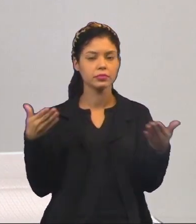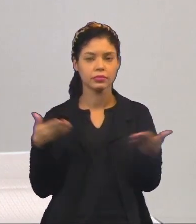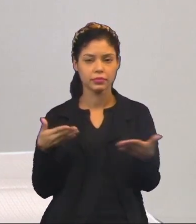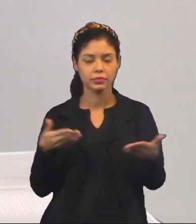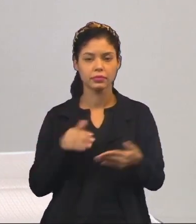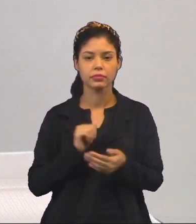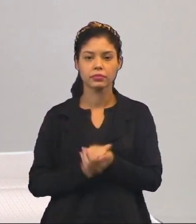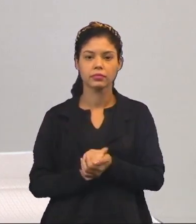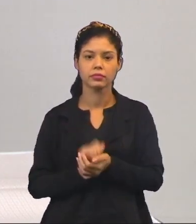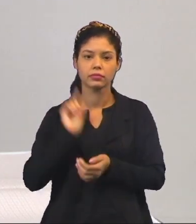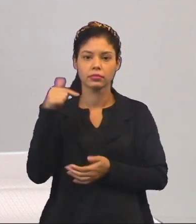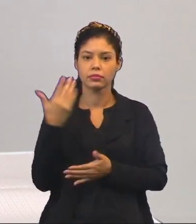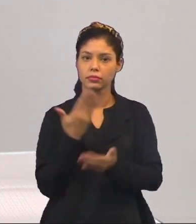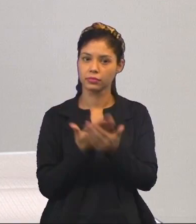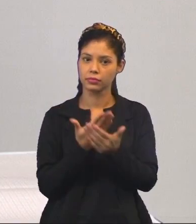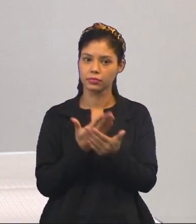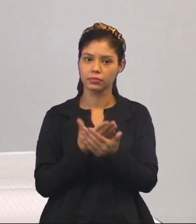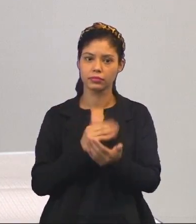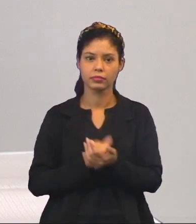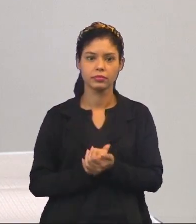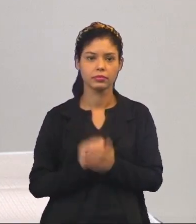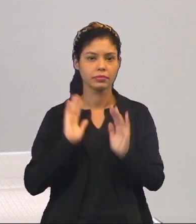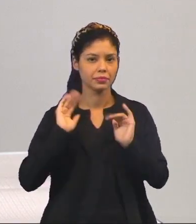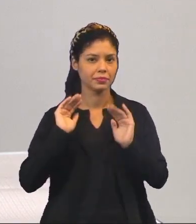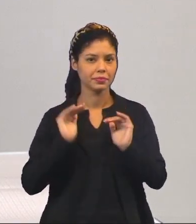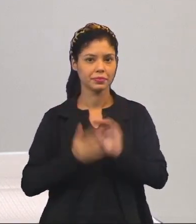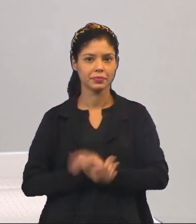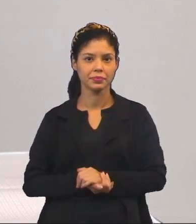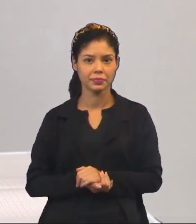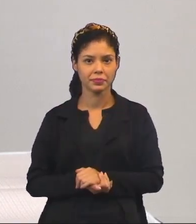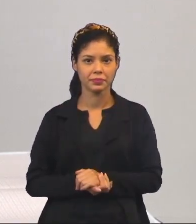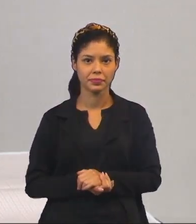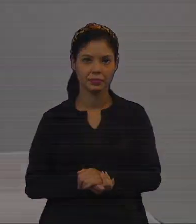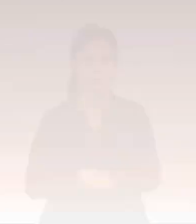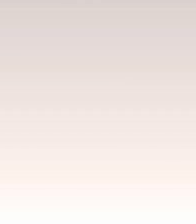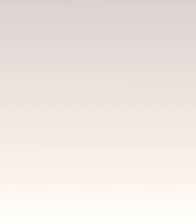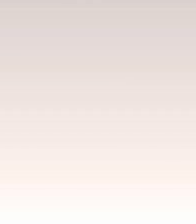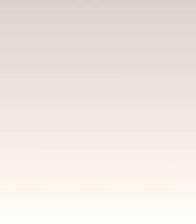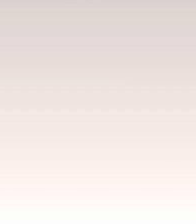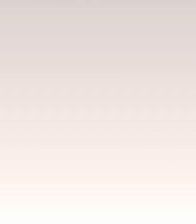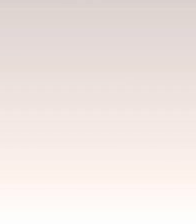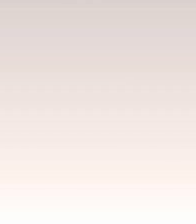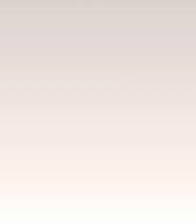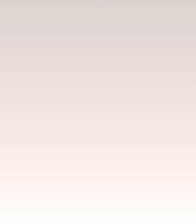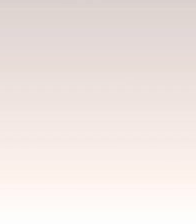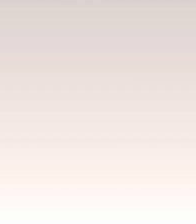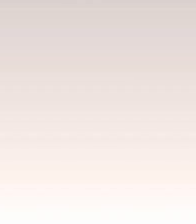por aqui e eu te vejo na próxima aula. Até mais!